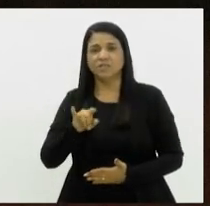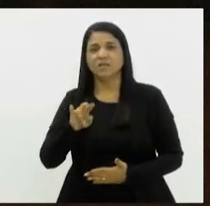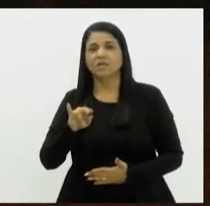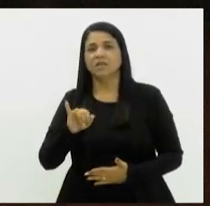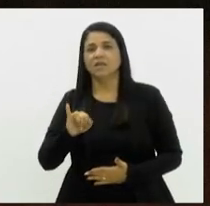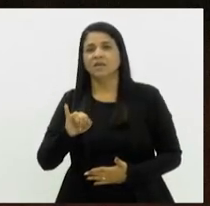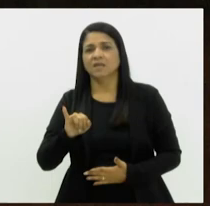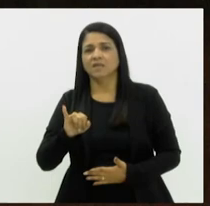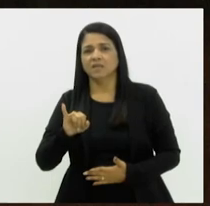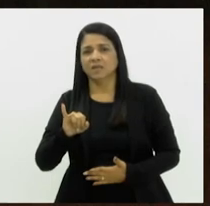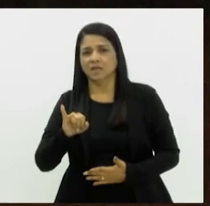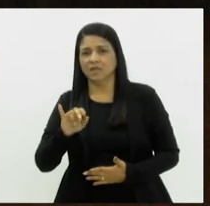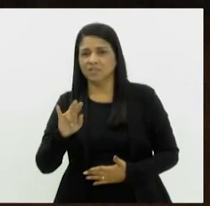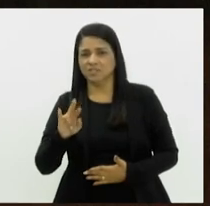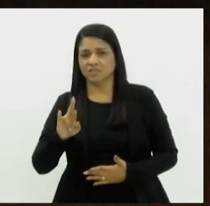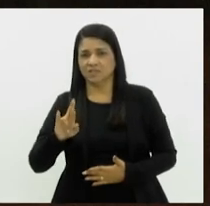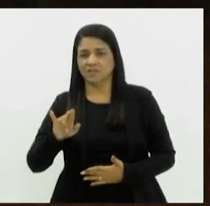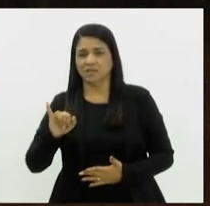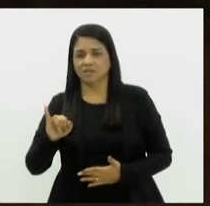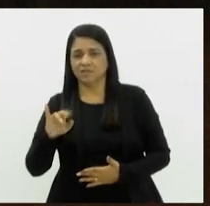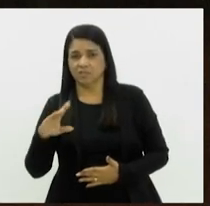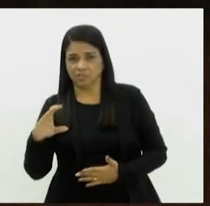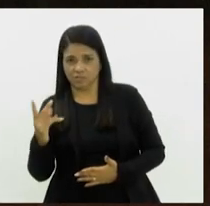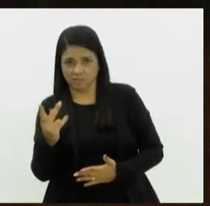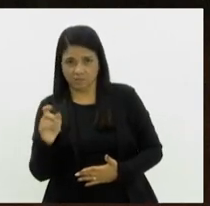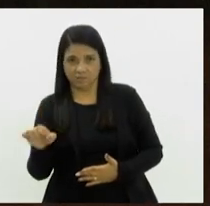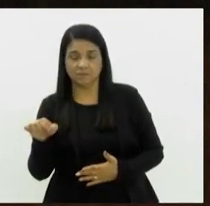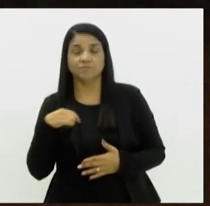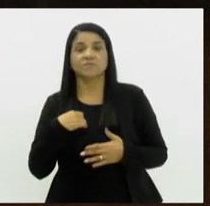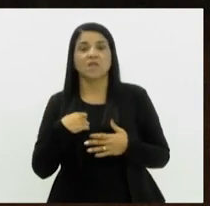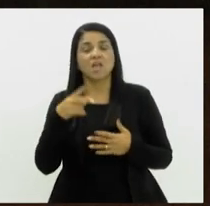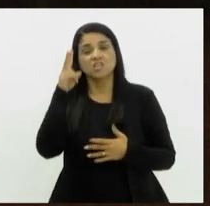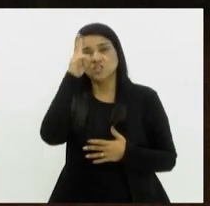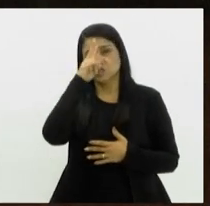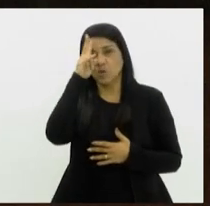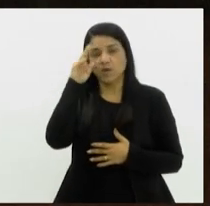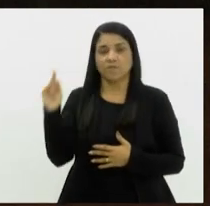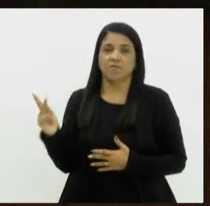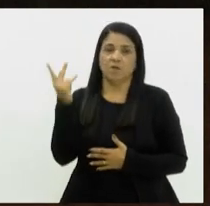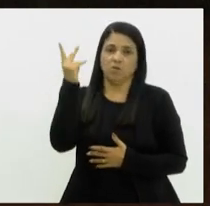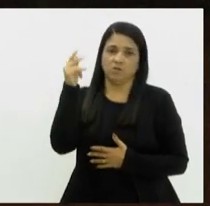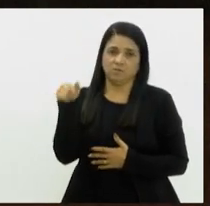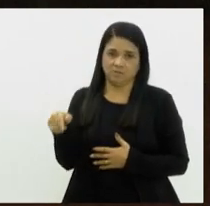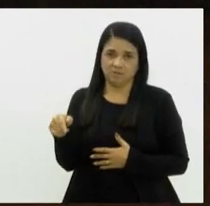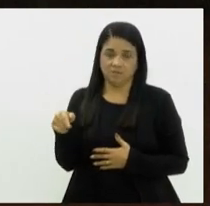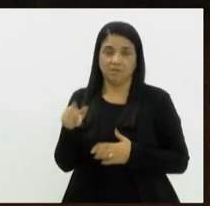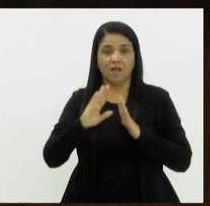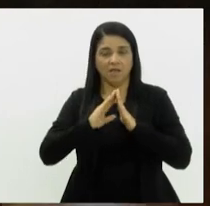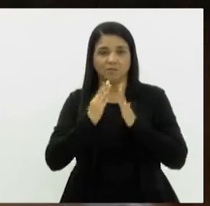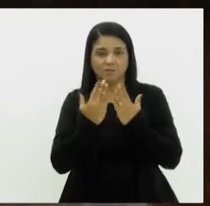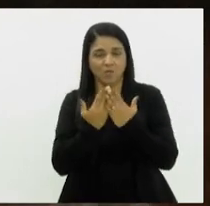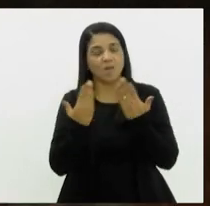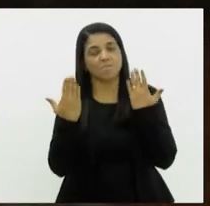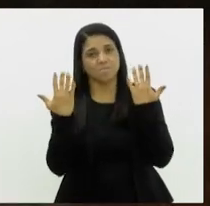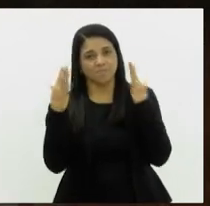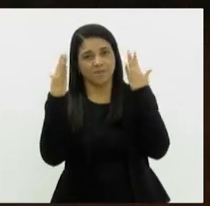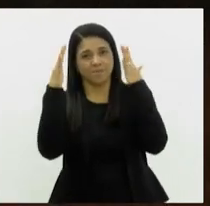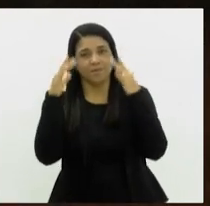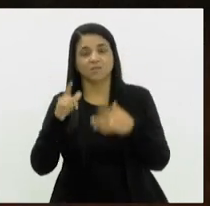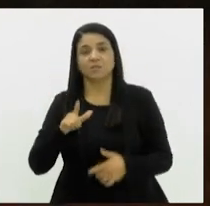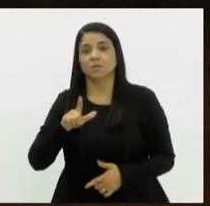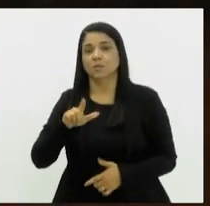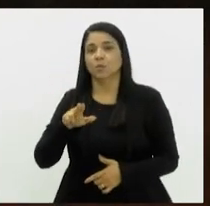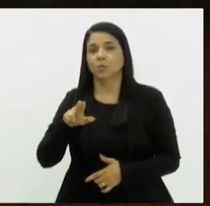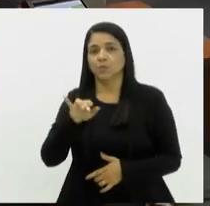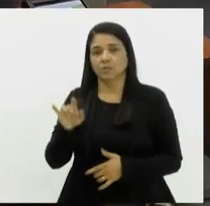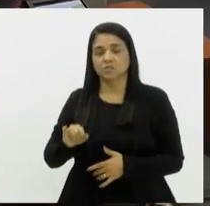a todo o seu legado, a toda a sua história. Muito obrigada, presidenta, e parabéns à escola Luiz Ride